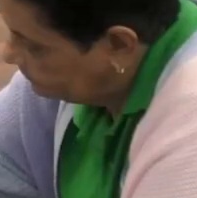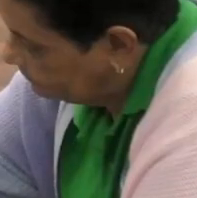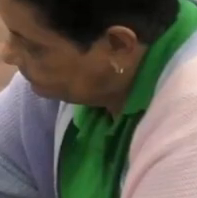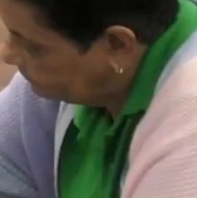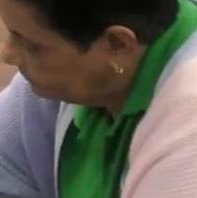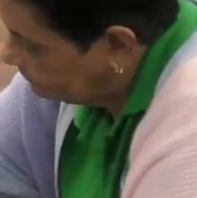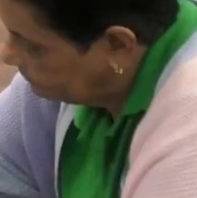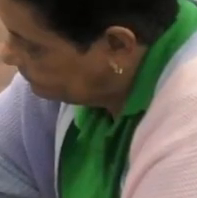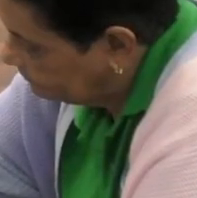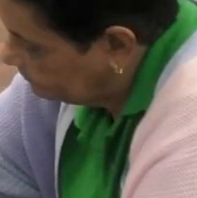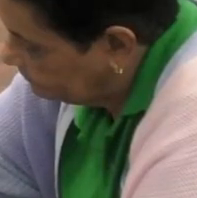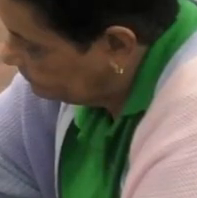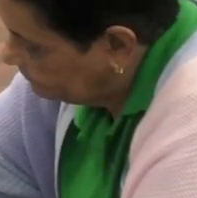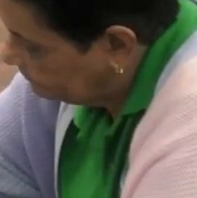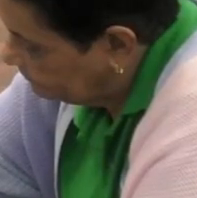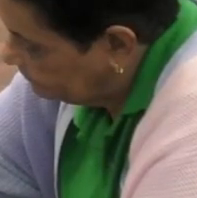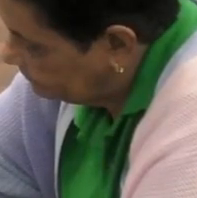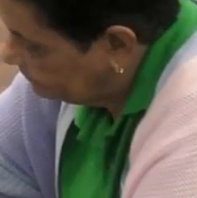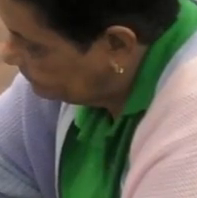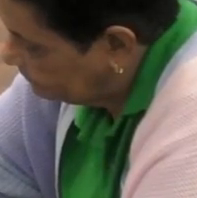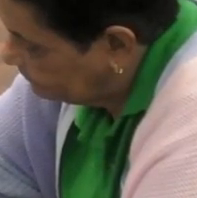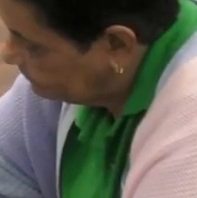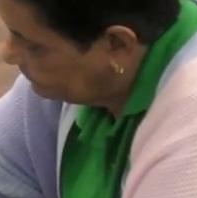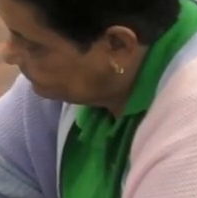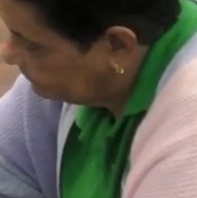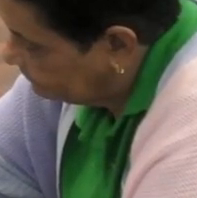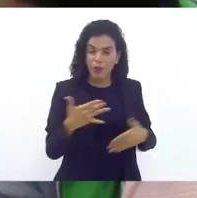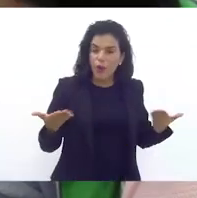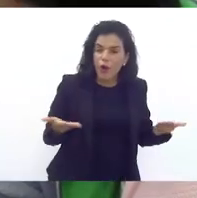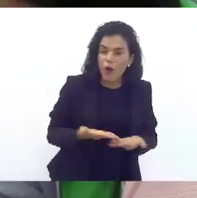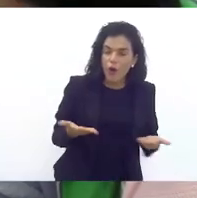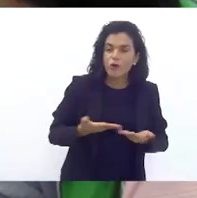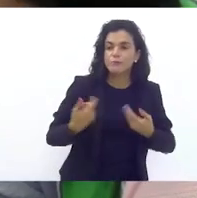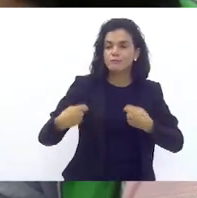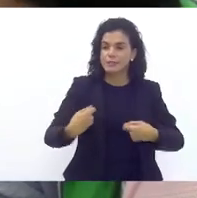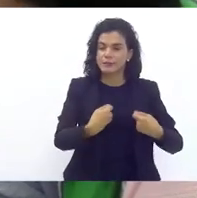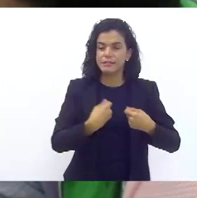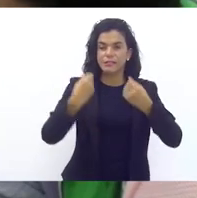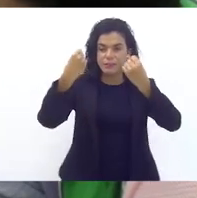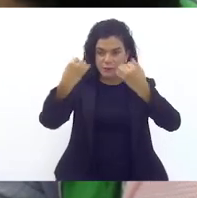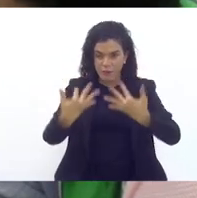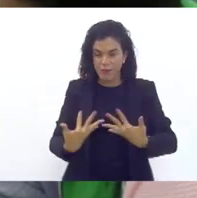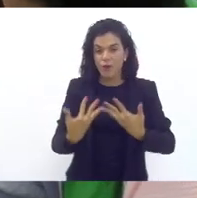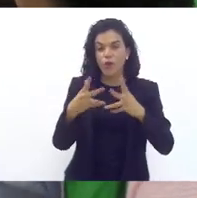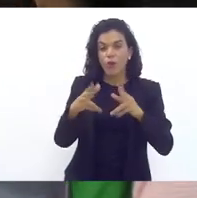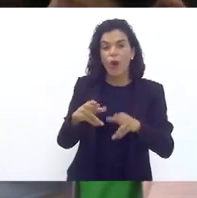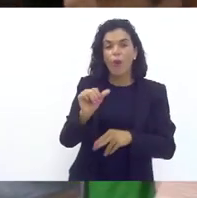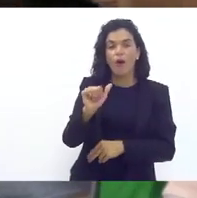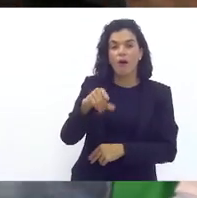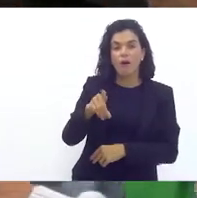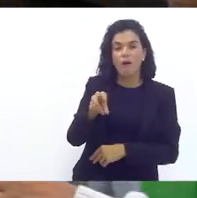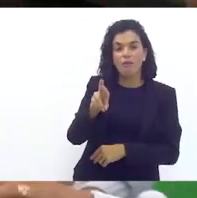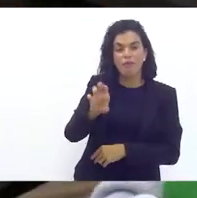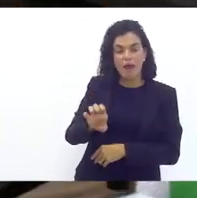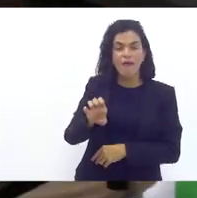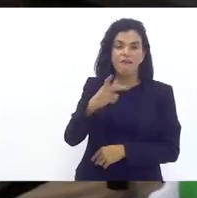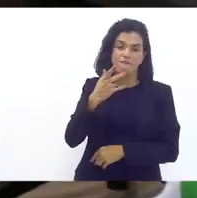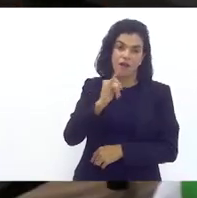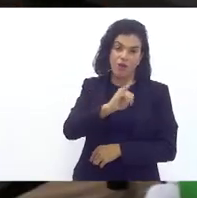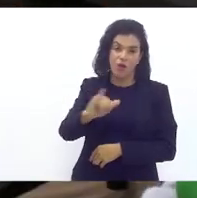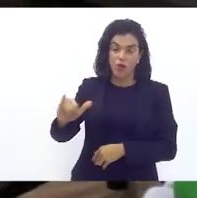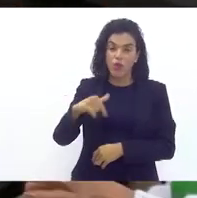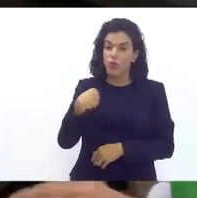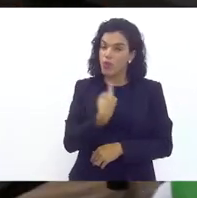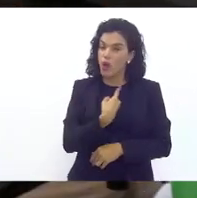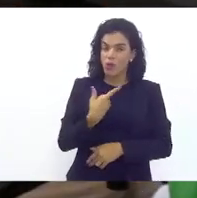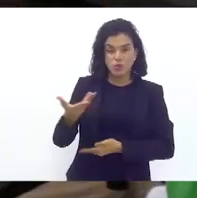reconhecimento disso? Então, é isso que o Conselho de Saúde hoje, assim, requer explicações, como o André bem colocou aqui. Nós somos poucos